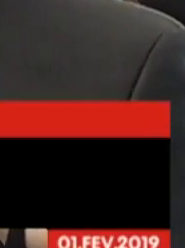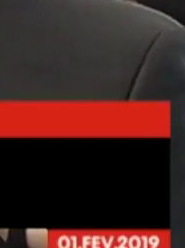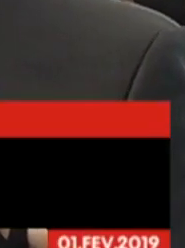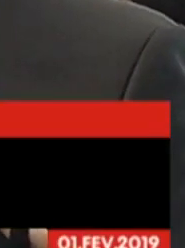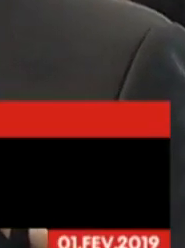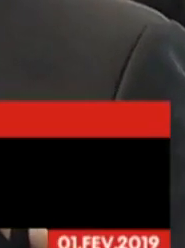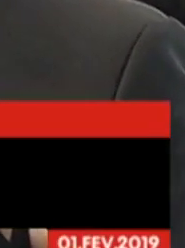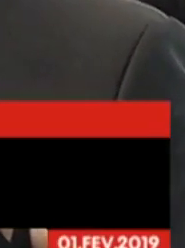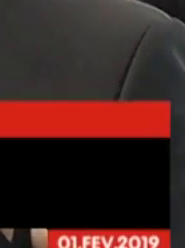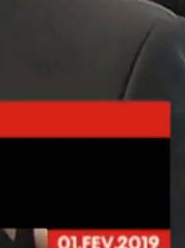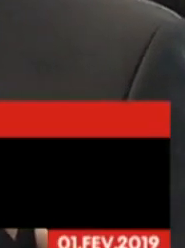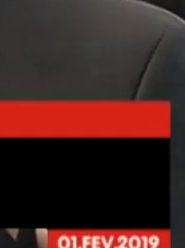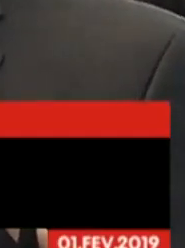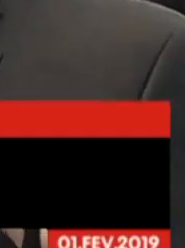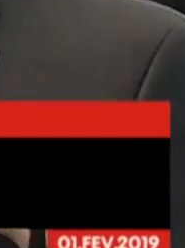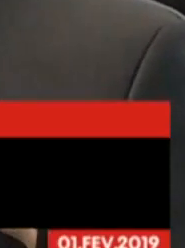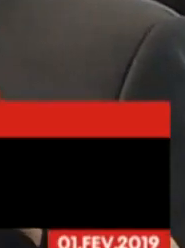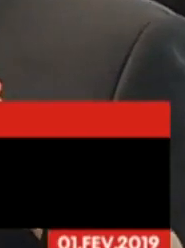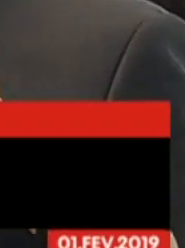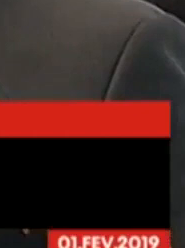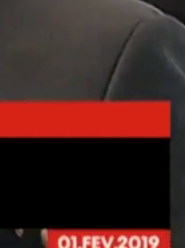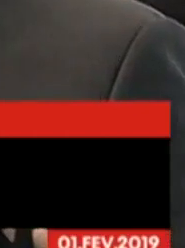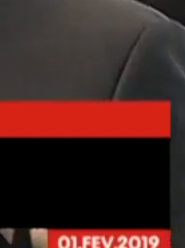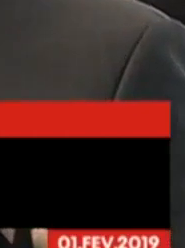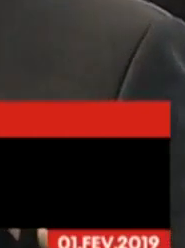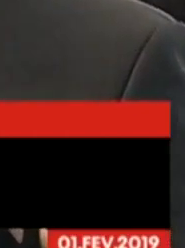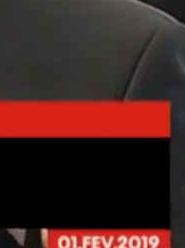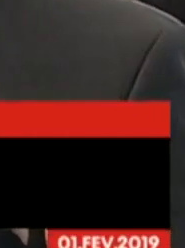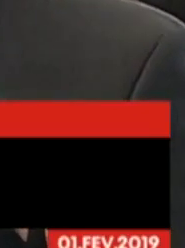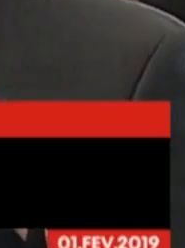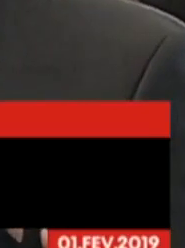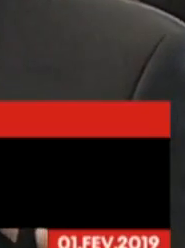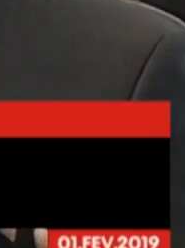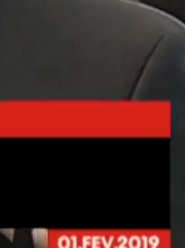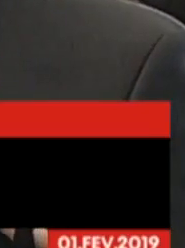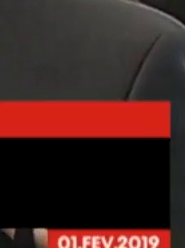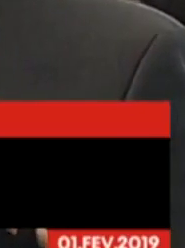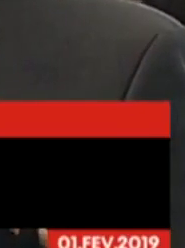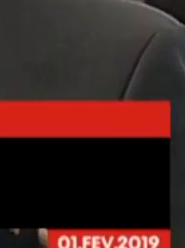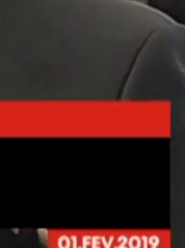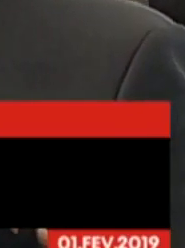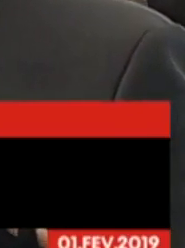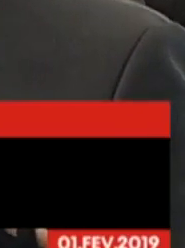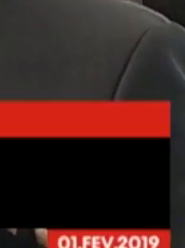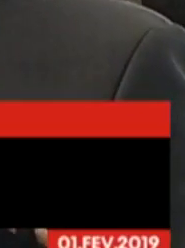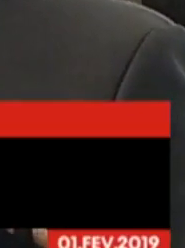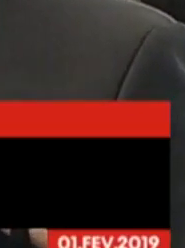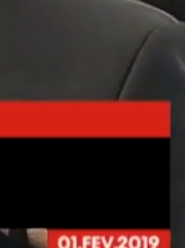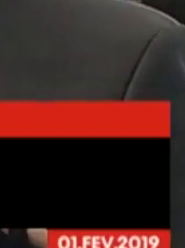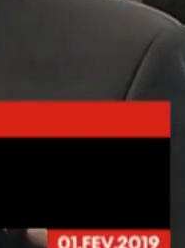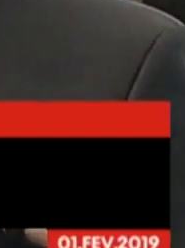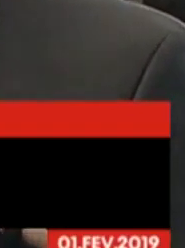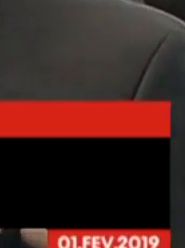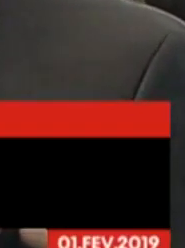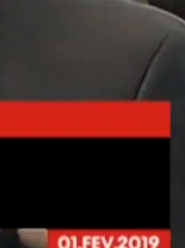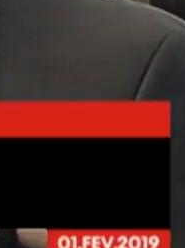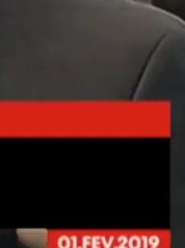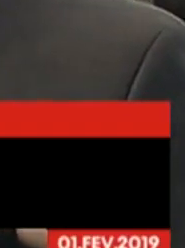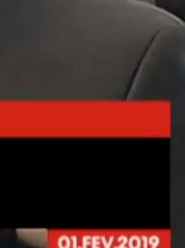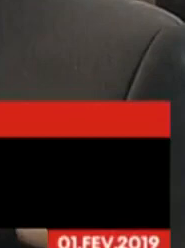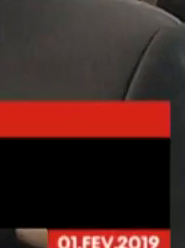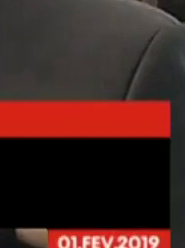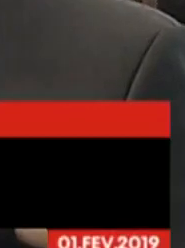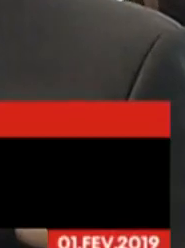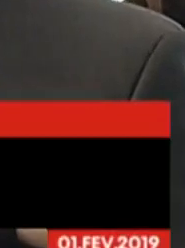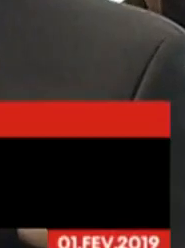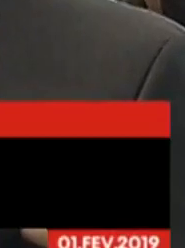diálogo sobre essas pautas do governo. Mas eu tenho também as questões do meu mandato parlamentar, dos compromissos que eu fiz durante minha campanha, coisas do meu gabinete que eu tenho